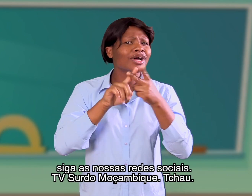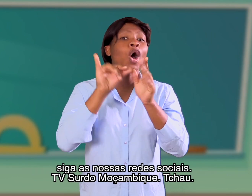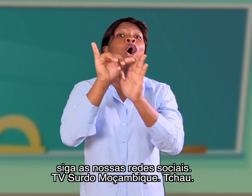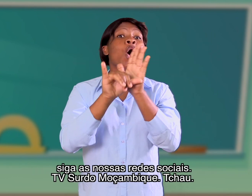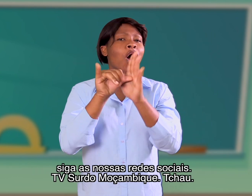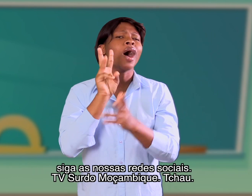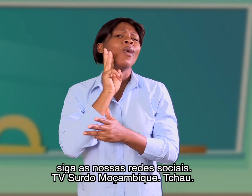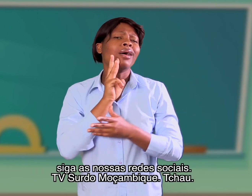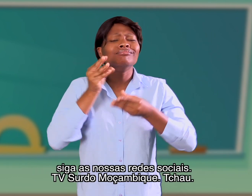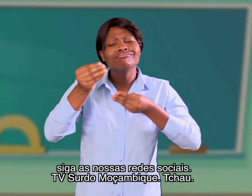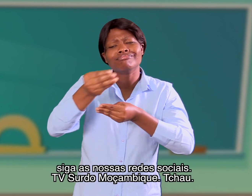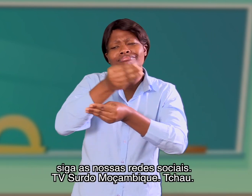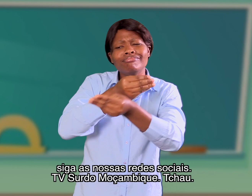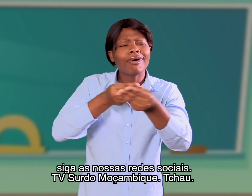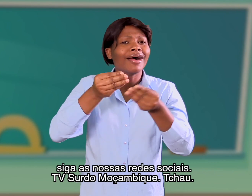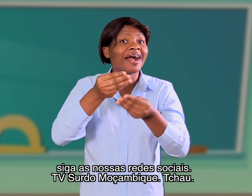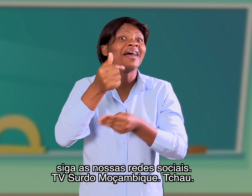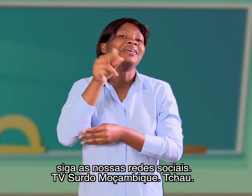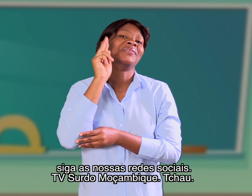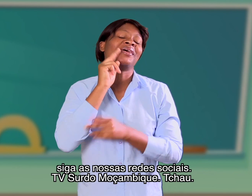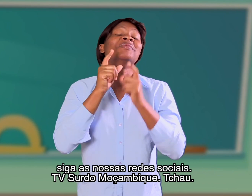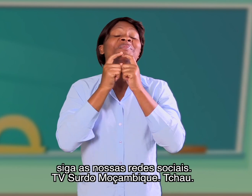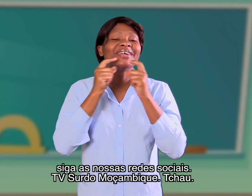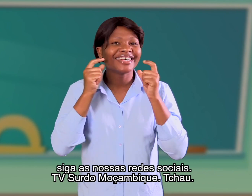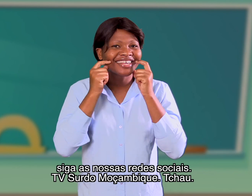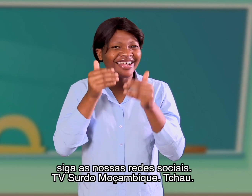sociais. TV Surdo Moçambique. Tchau!